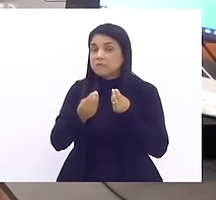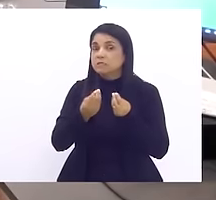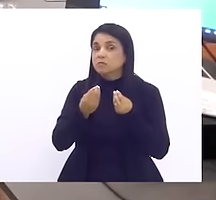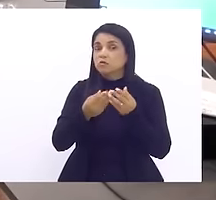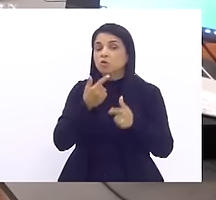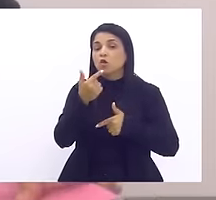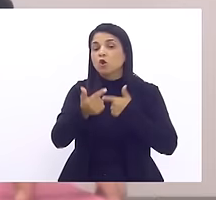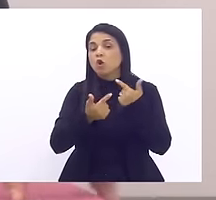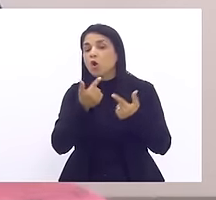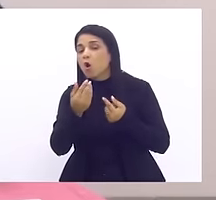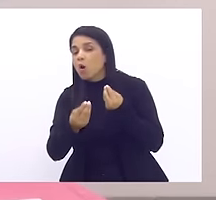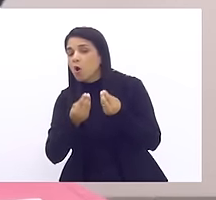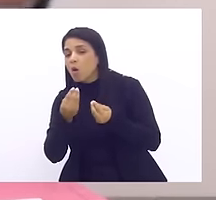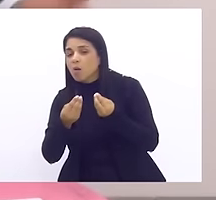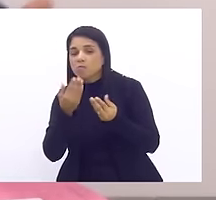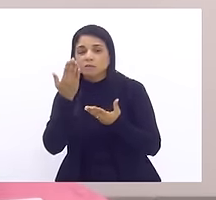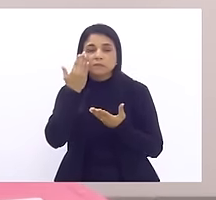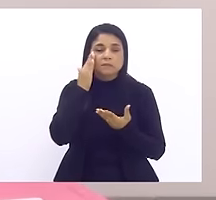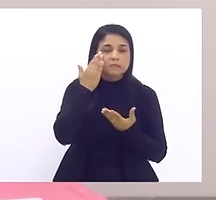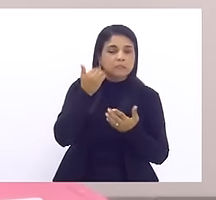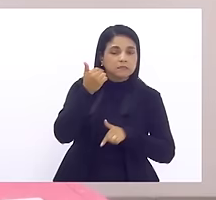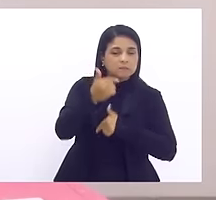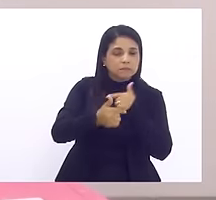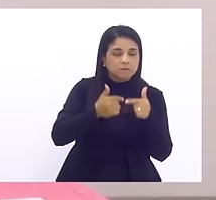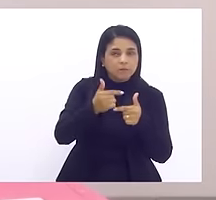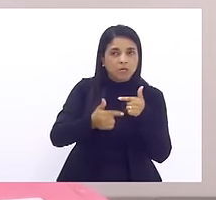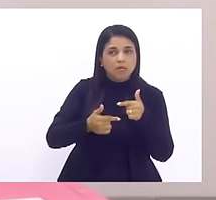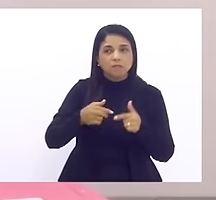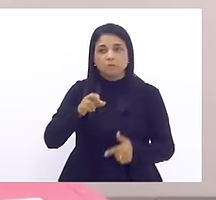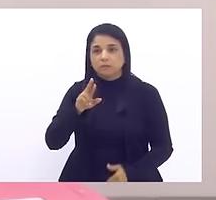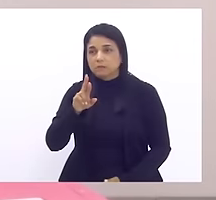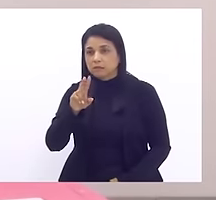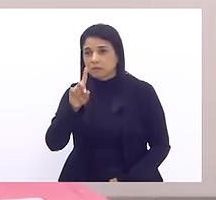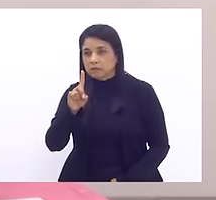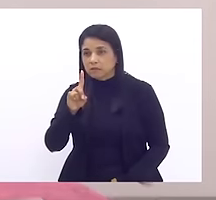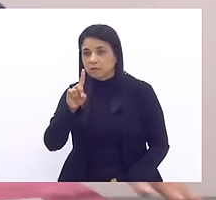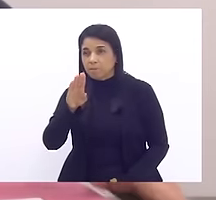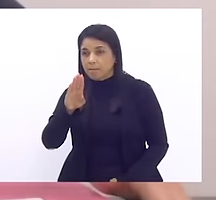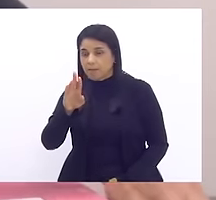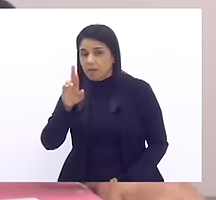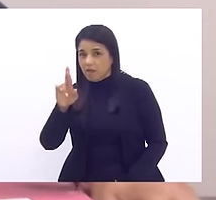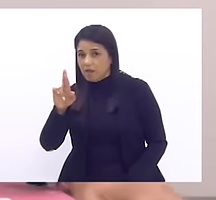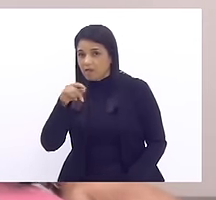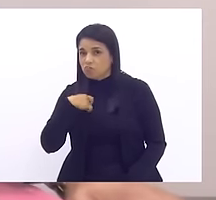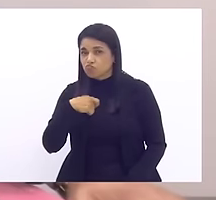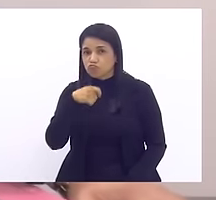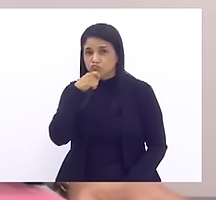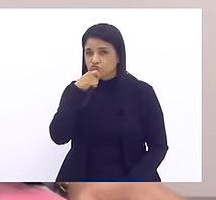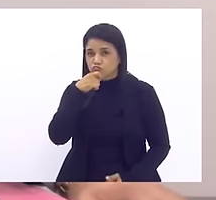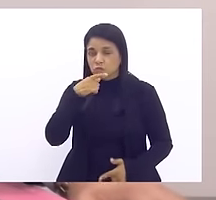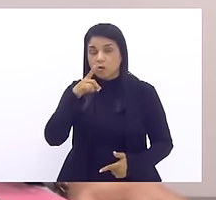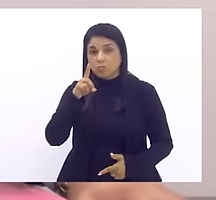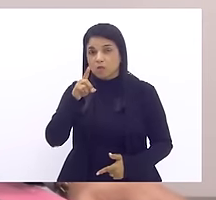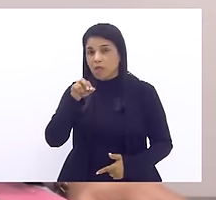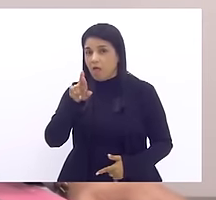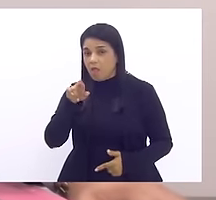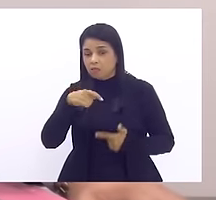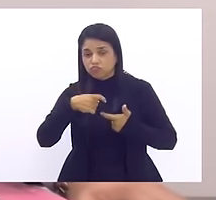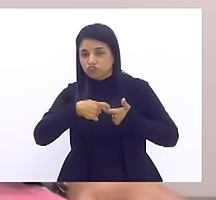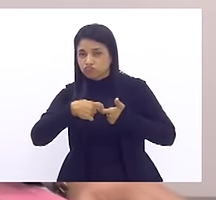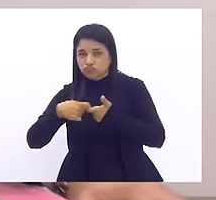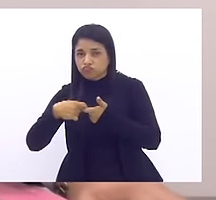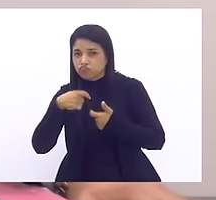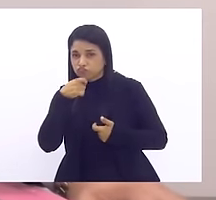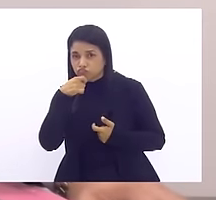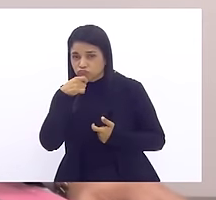Dr pelo que sabia até então é que o Dr não tinha reboque e